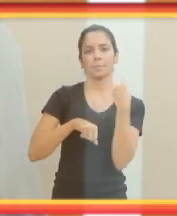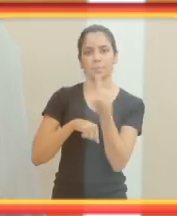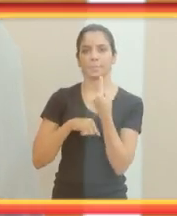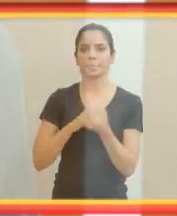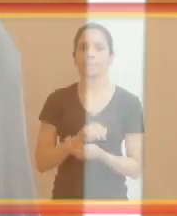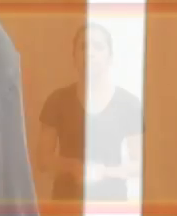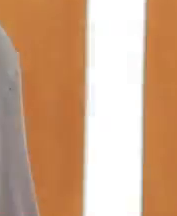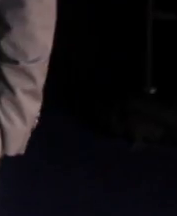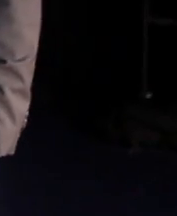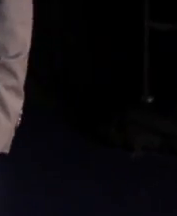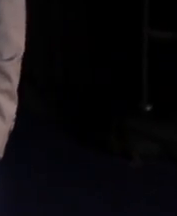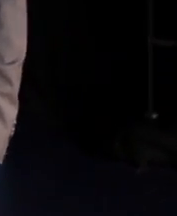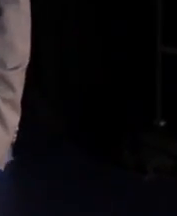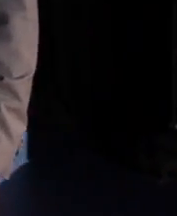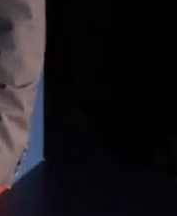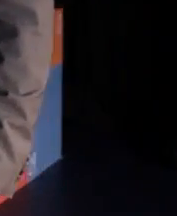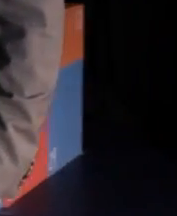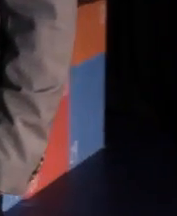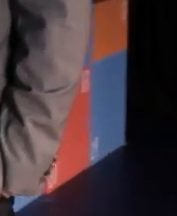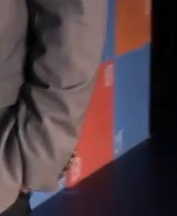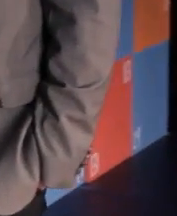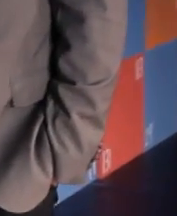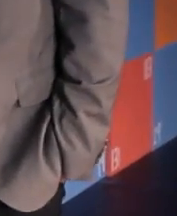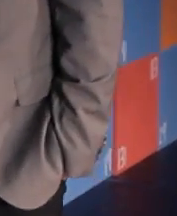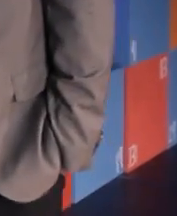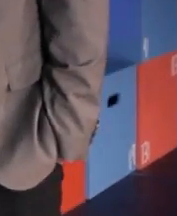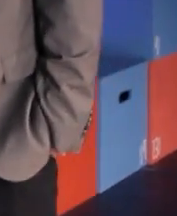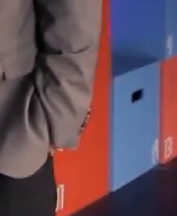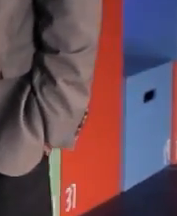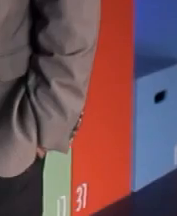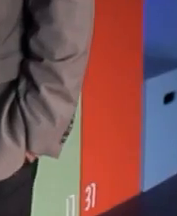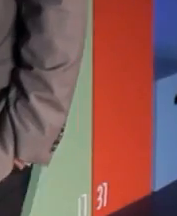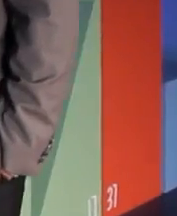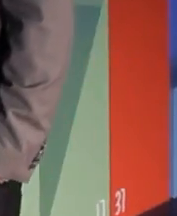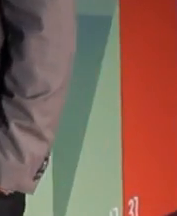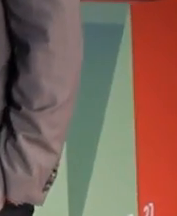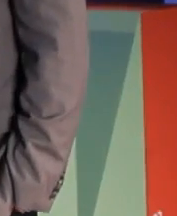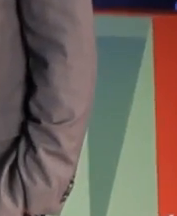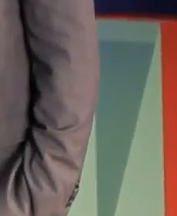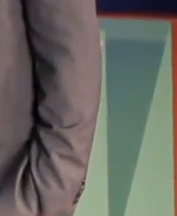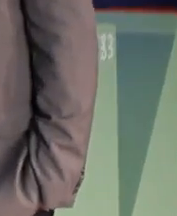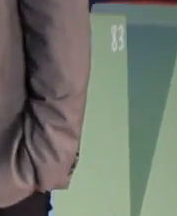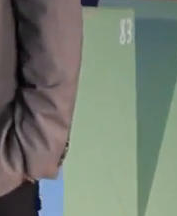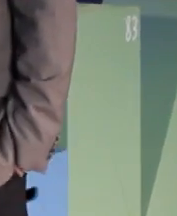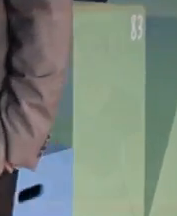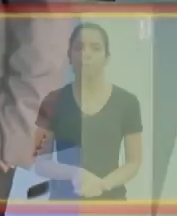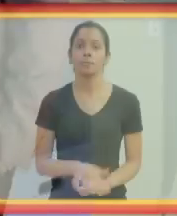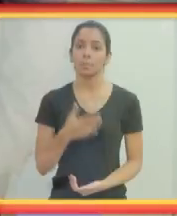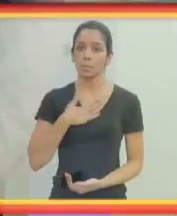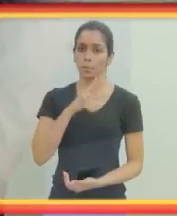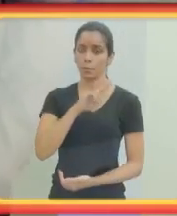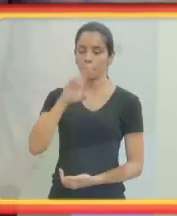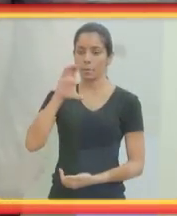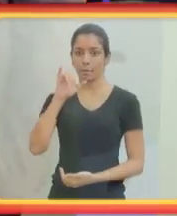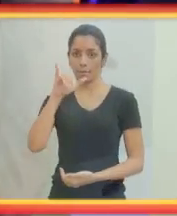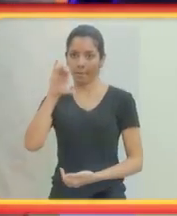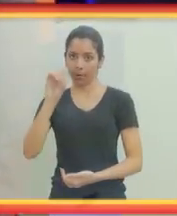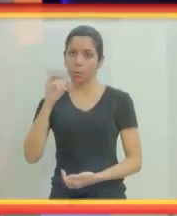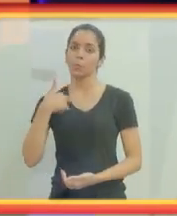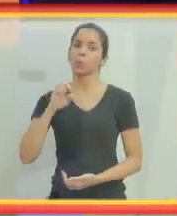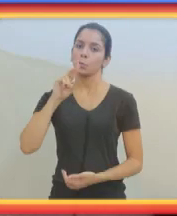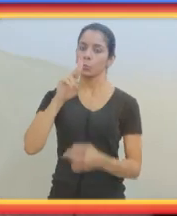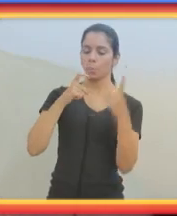conversou com a gente. Homem caminha no palco ao lado de formas geométricas coloridas enfileiradas no chão. Meu nome é Caio